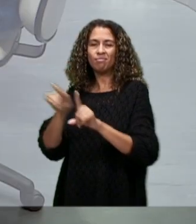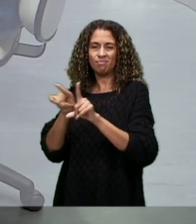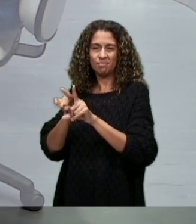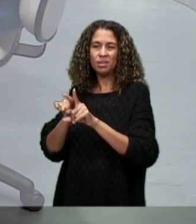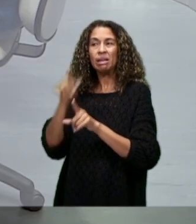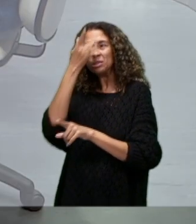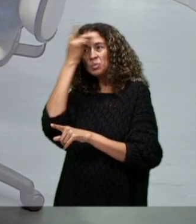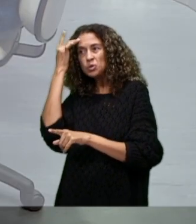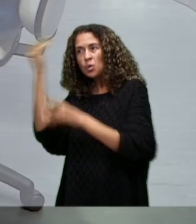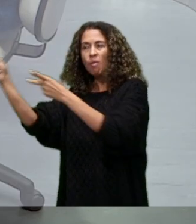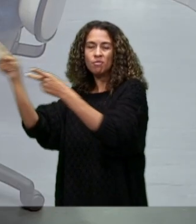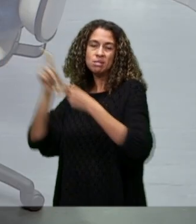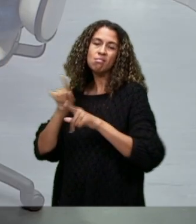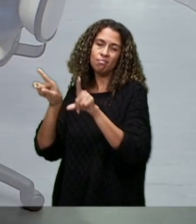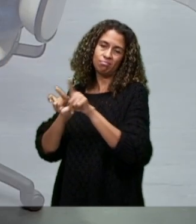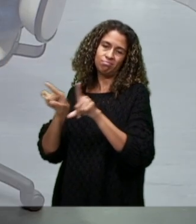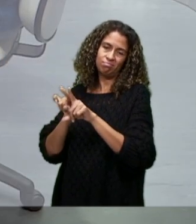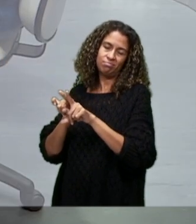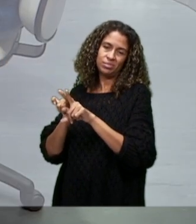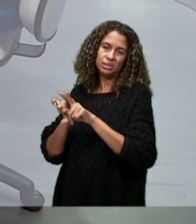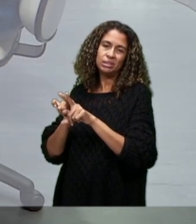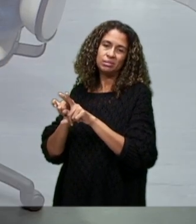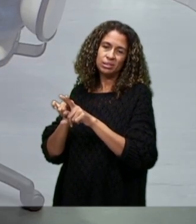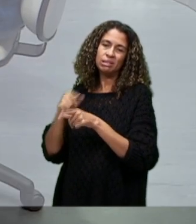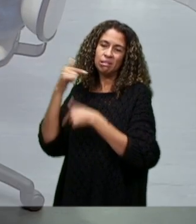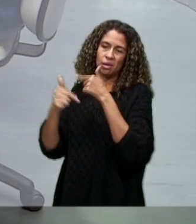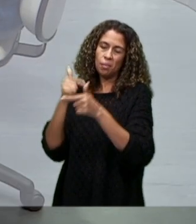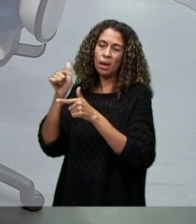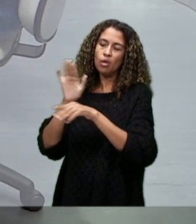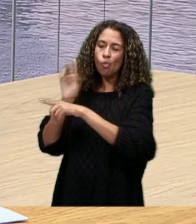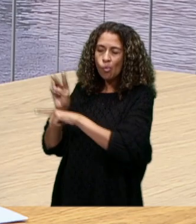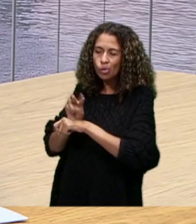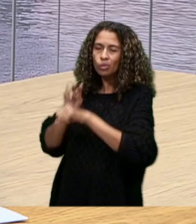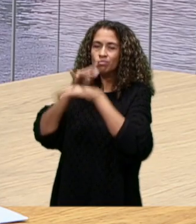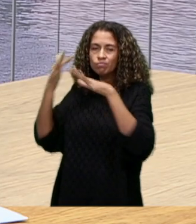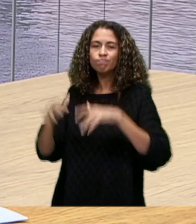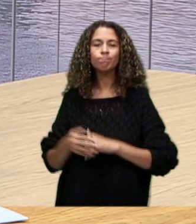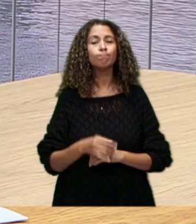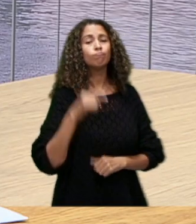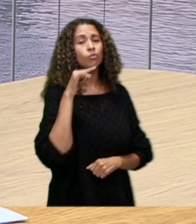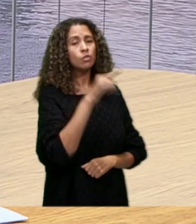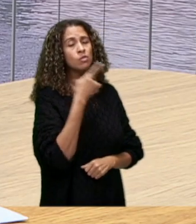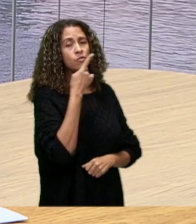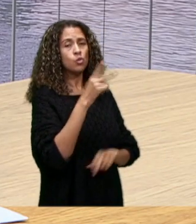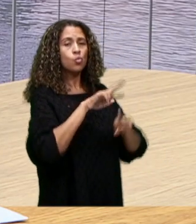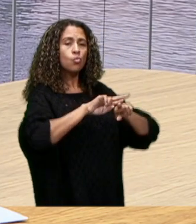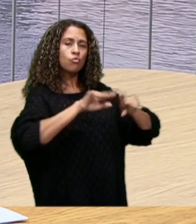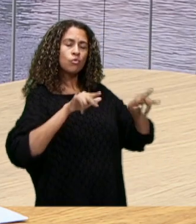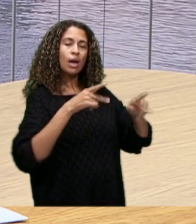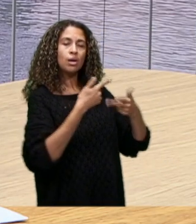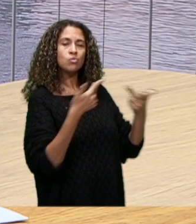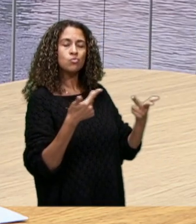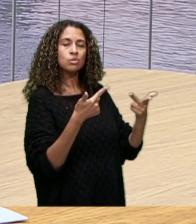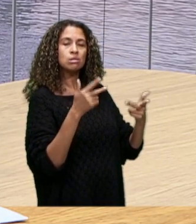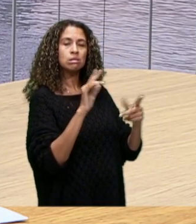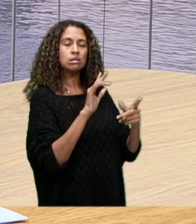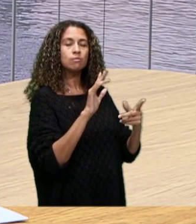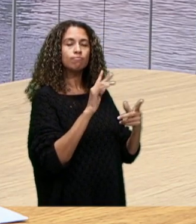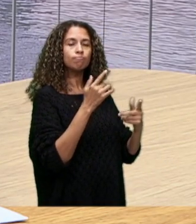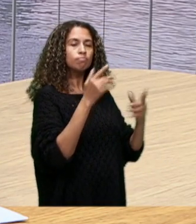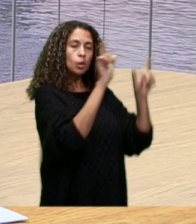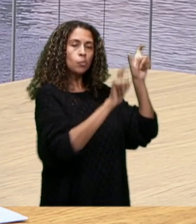outros atores sociais que trabalham com a conservação do oceano. Professora, você falou em diversos atores. Entre esses